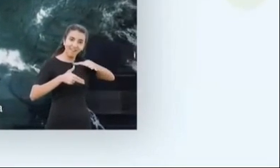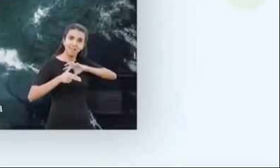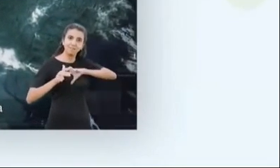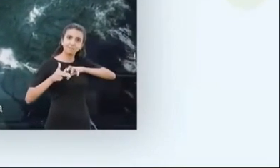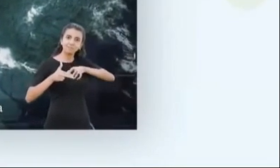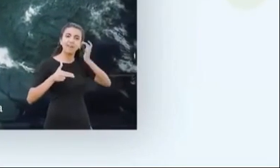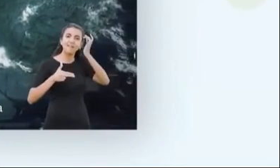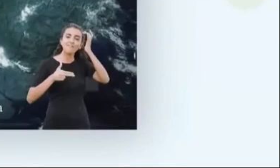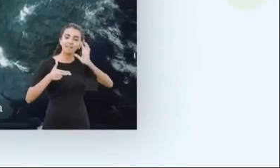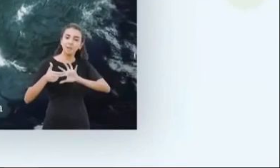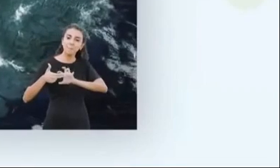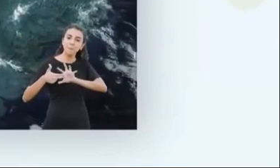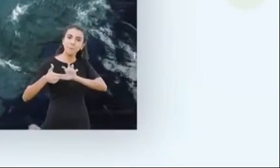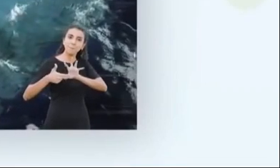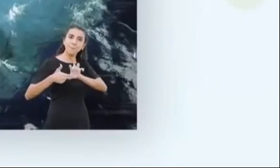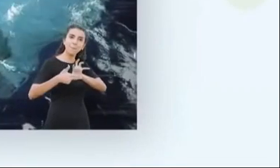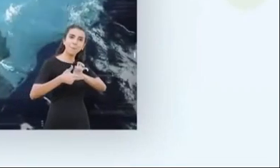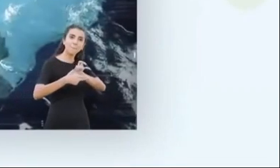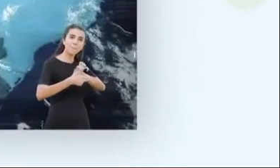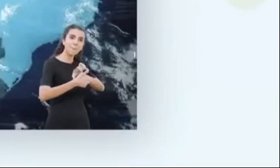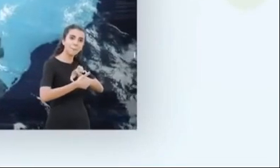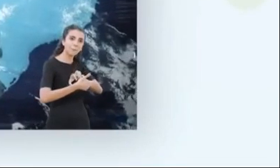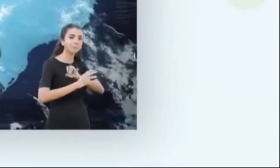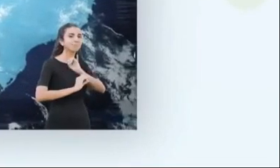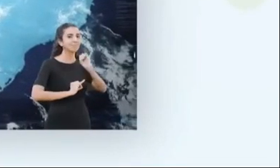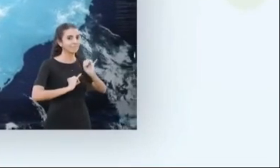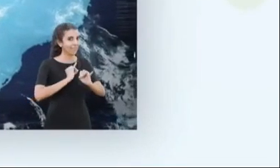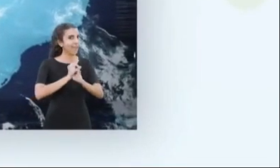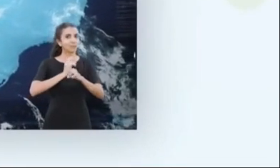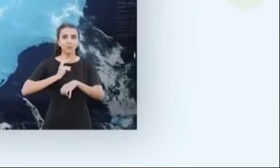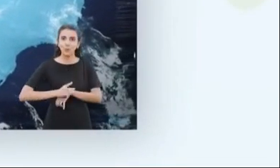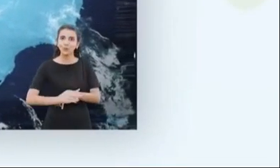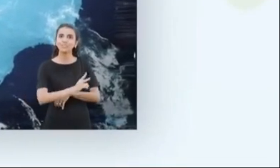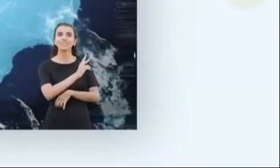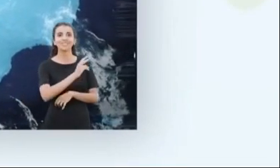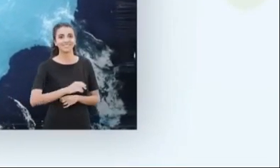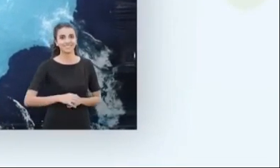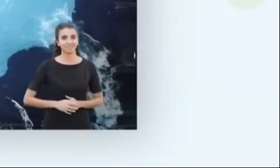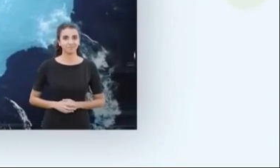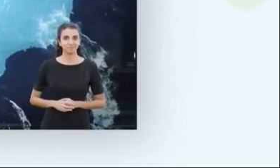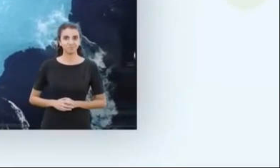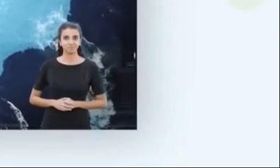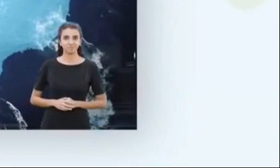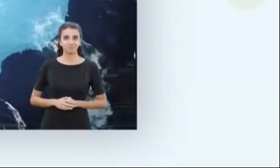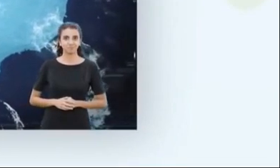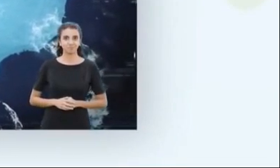facilita a cobertura da área e a emissão desse sinal de maneira contínua.